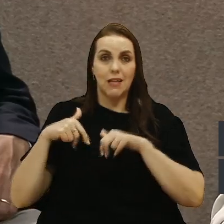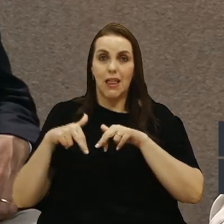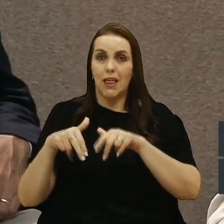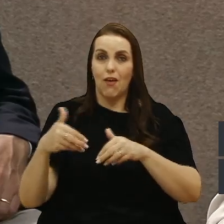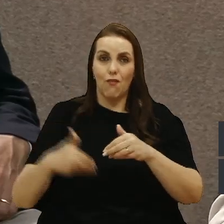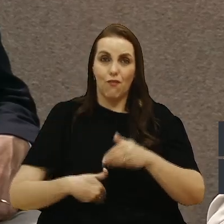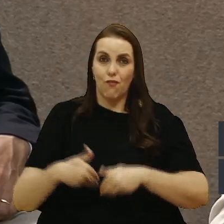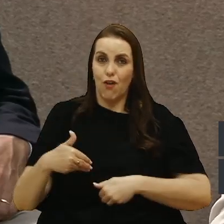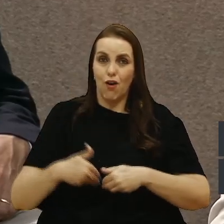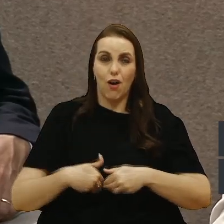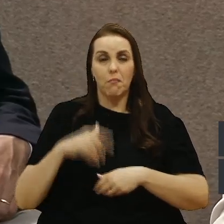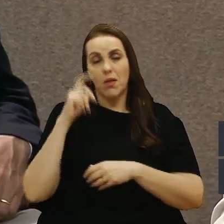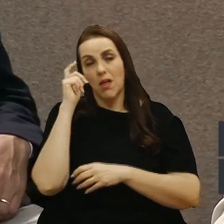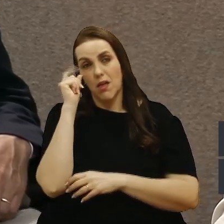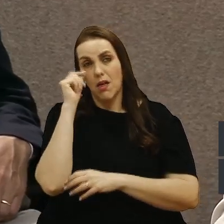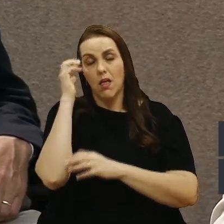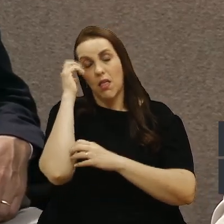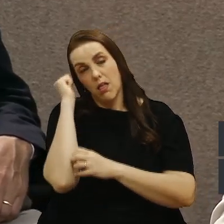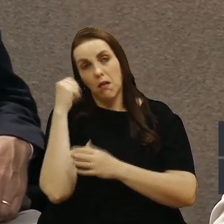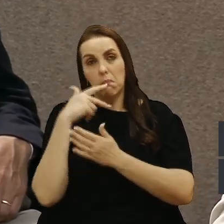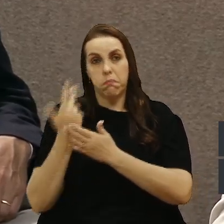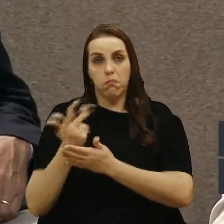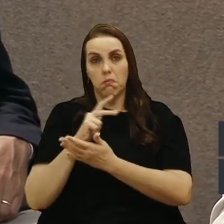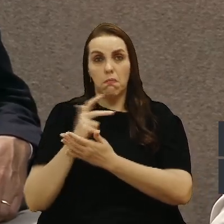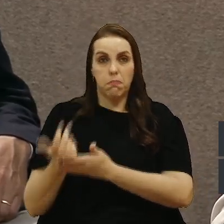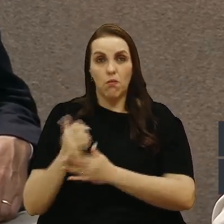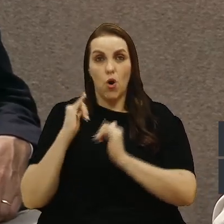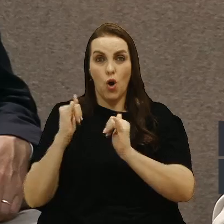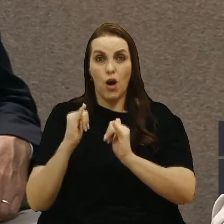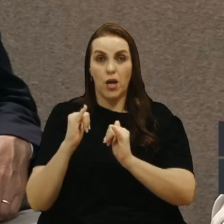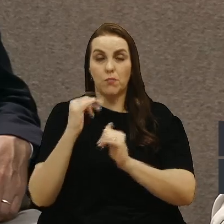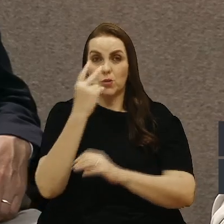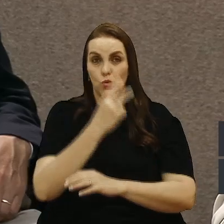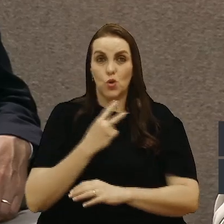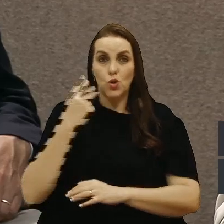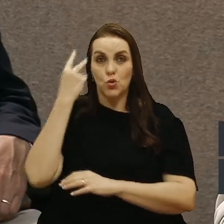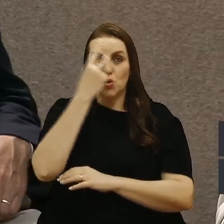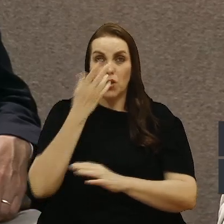fome e dormindo dentro dos ônibus, aí ficando 2 horas dentro de um carro